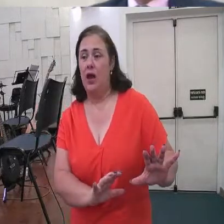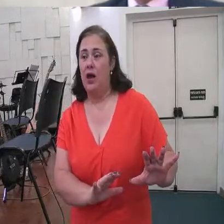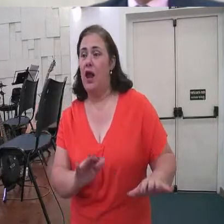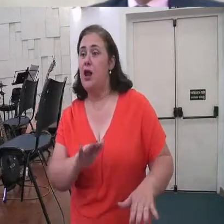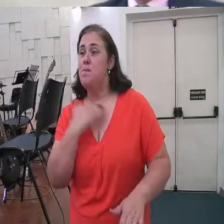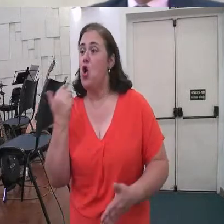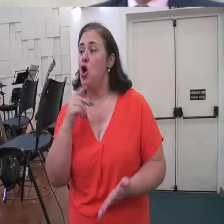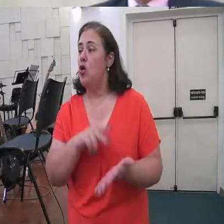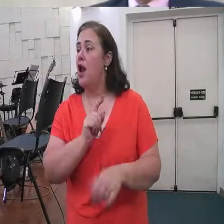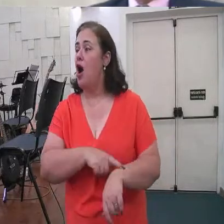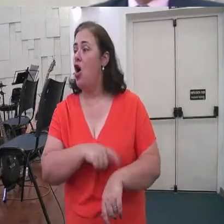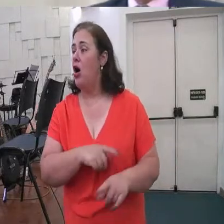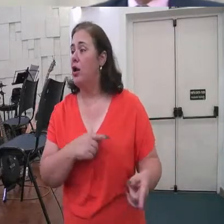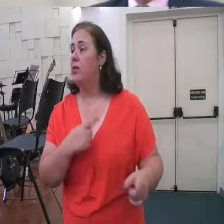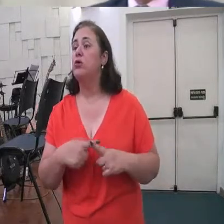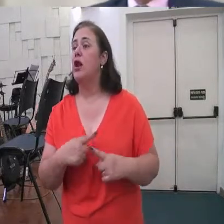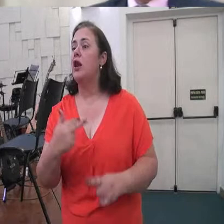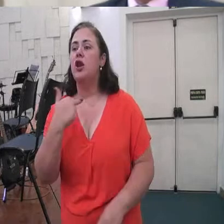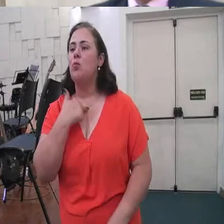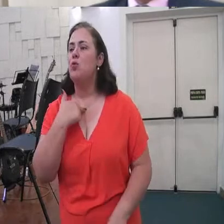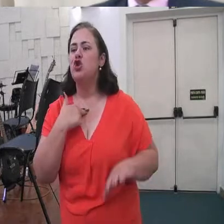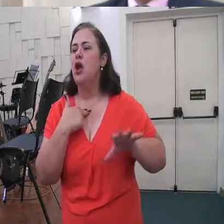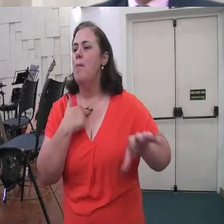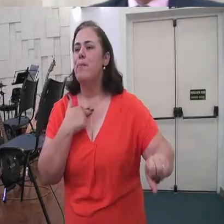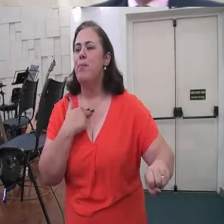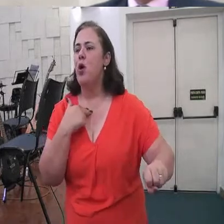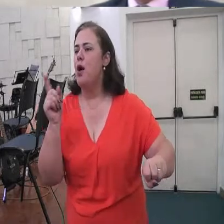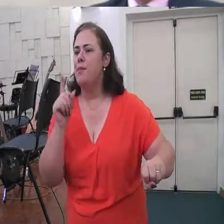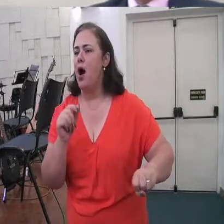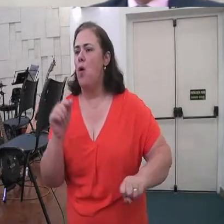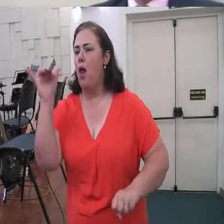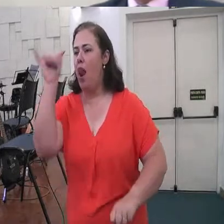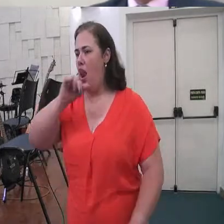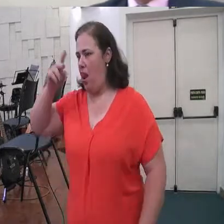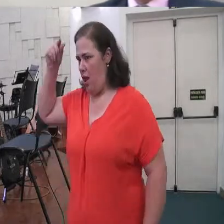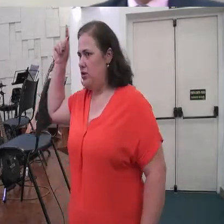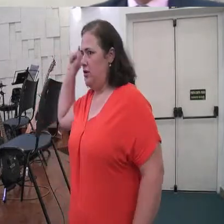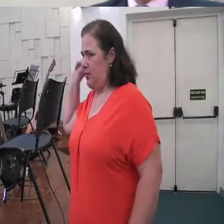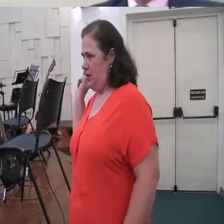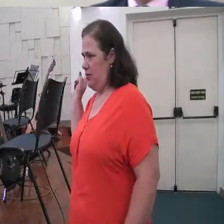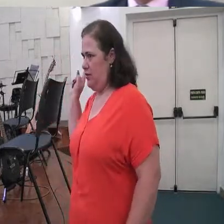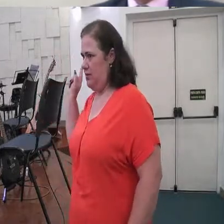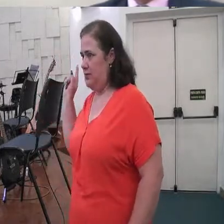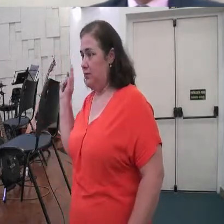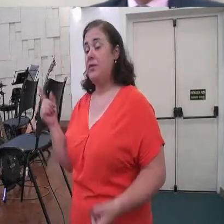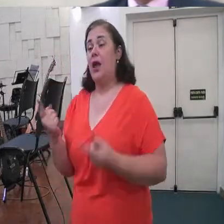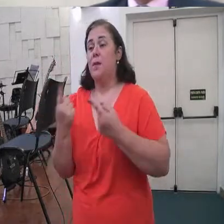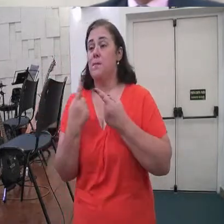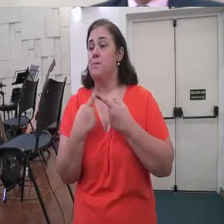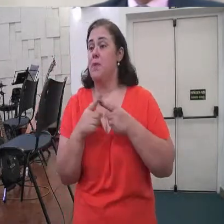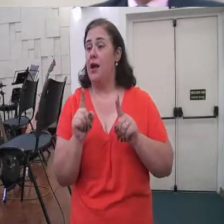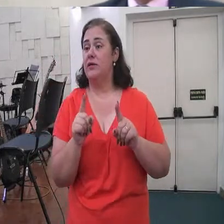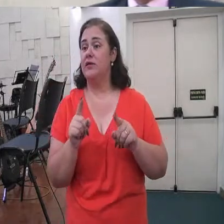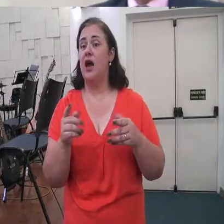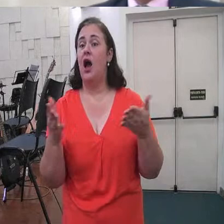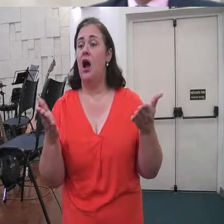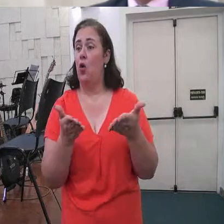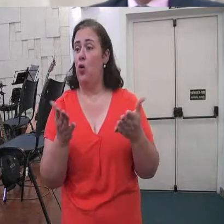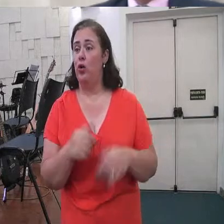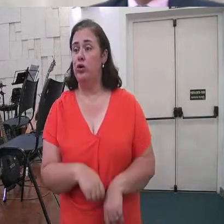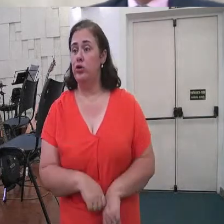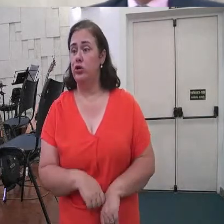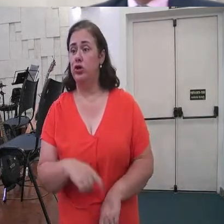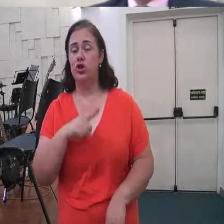uma determinada igreja, porque lá já havia uma multidão aguardando a entrada da Arca da Aliança no